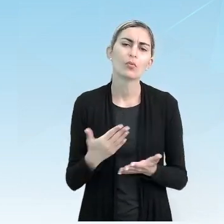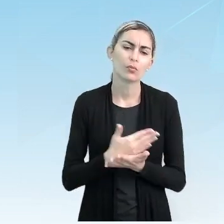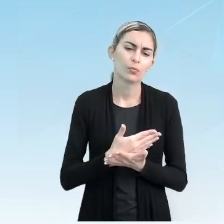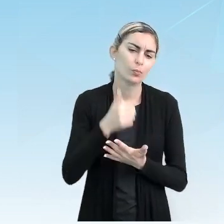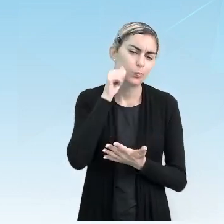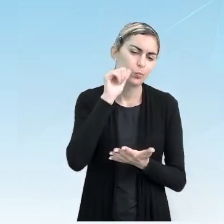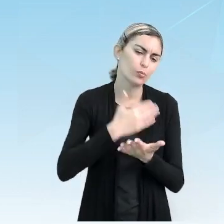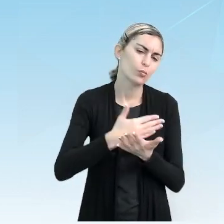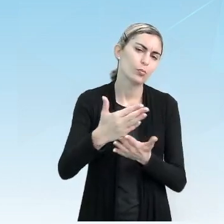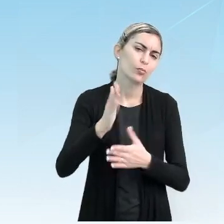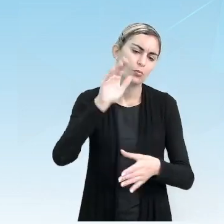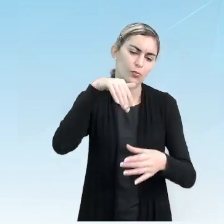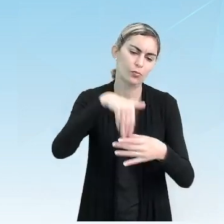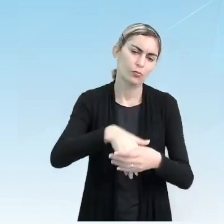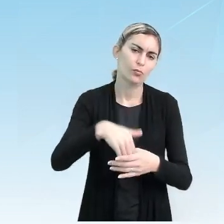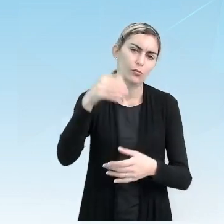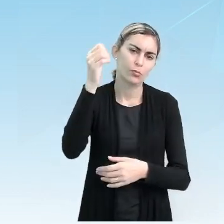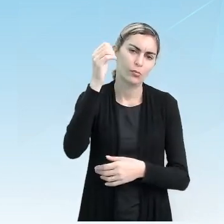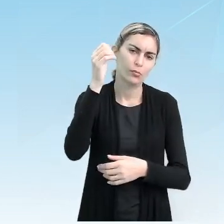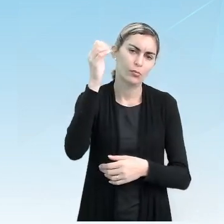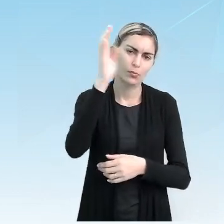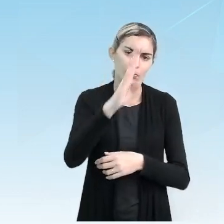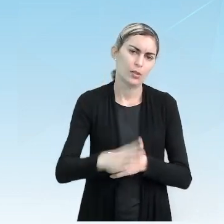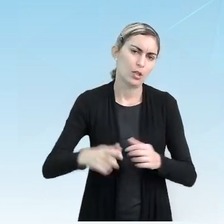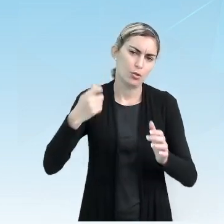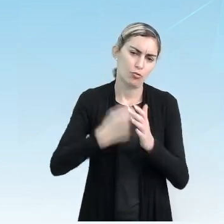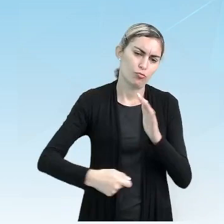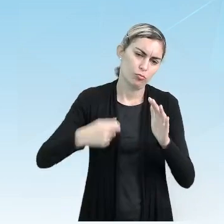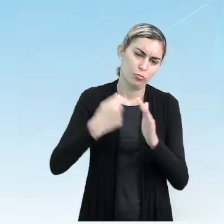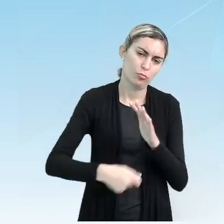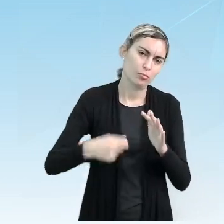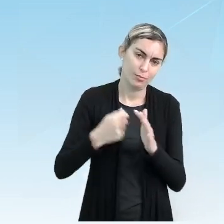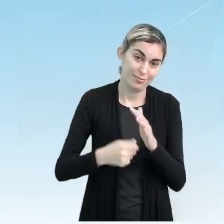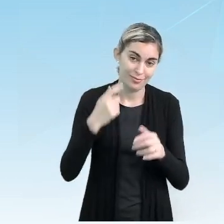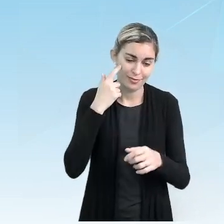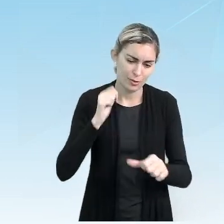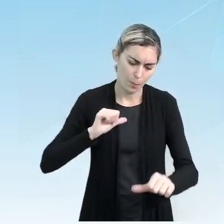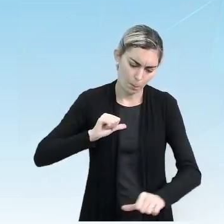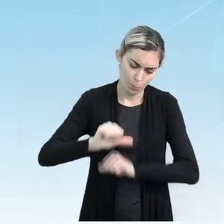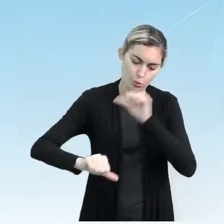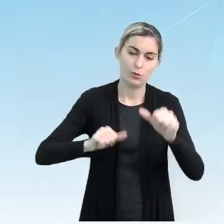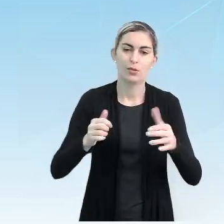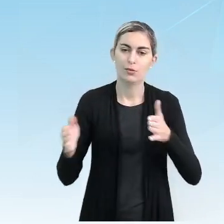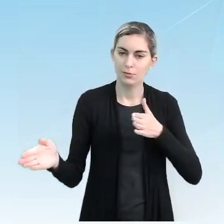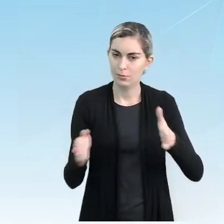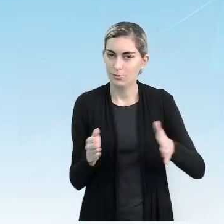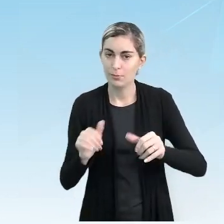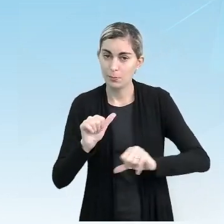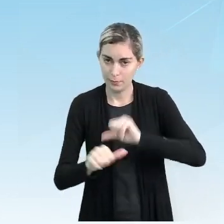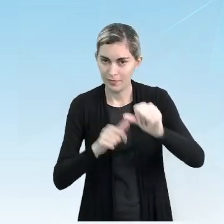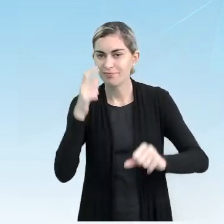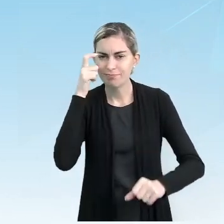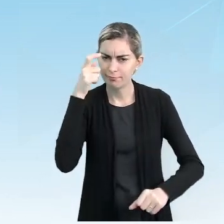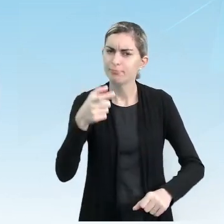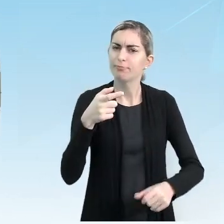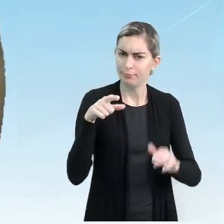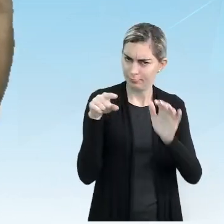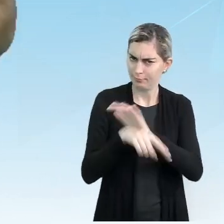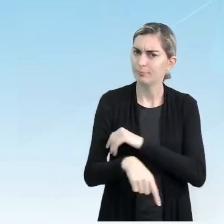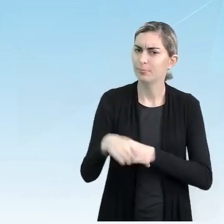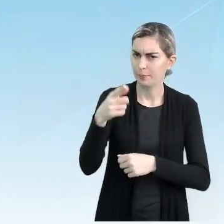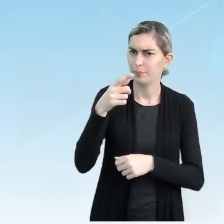votar no Brasil, as lutas, vejam a questão temporal, a mudança que houve. Seria interessante que pesquisasse isso. Sim,